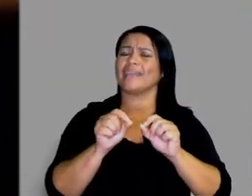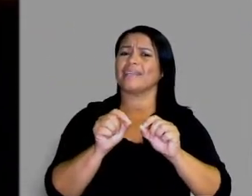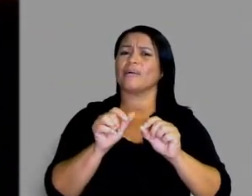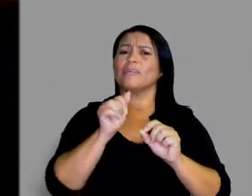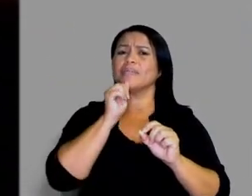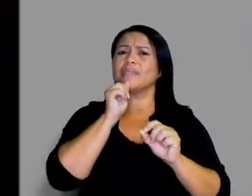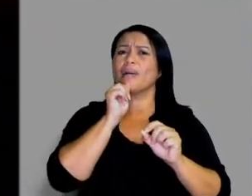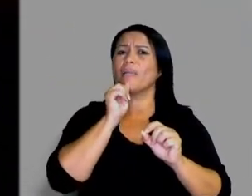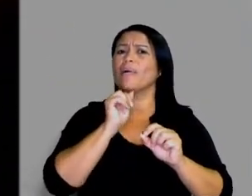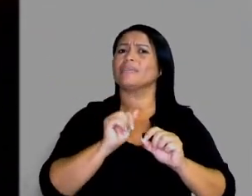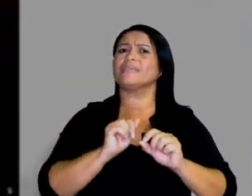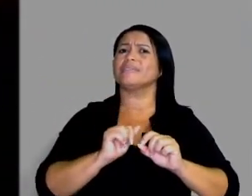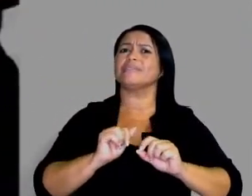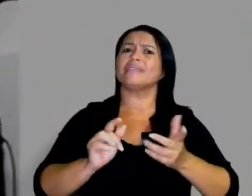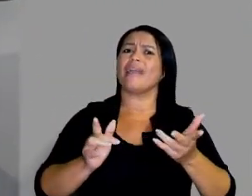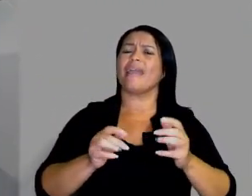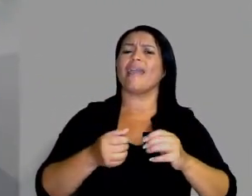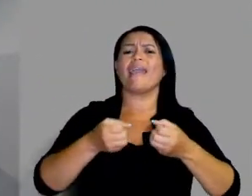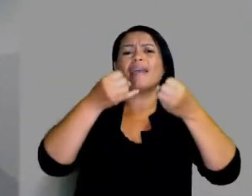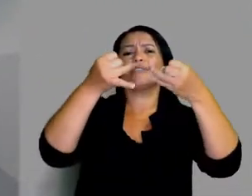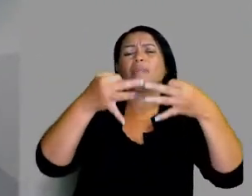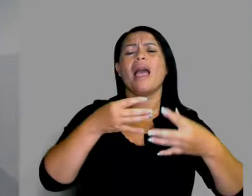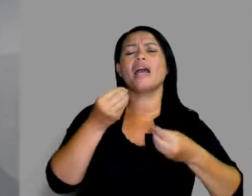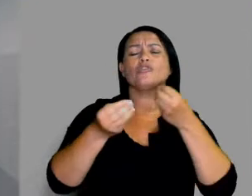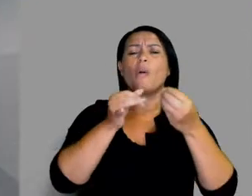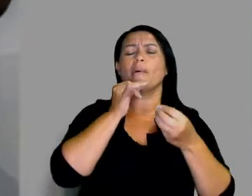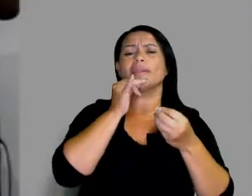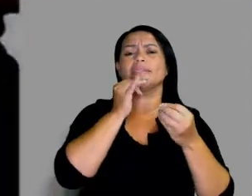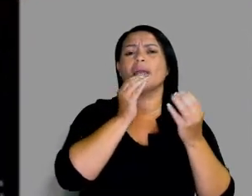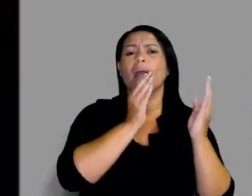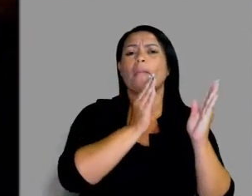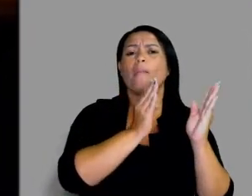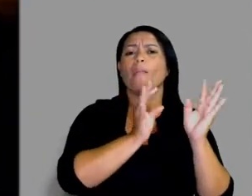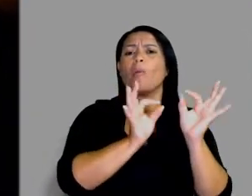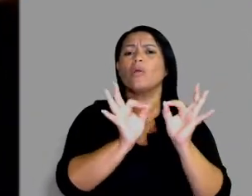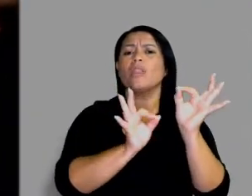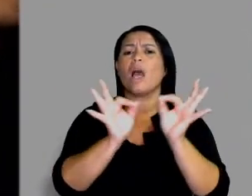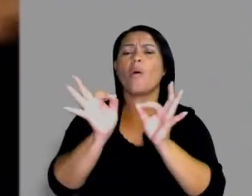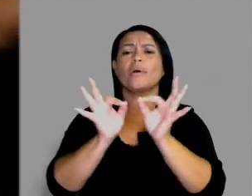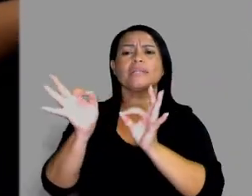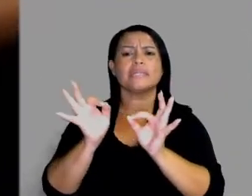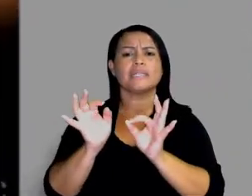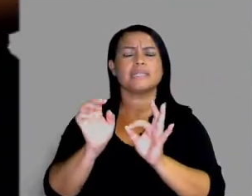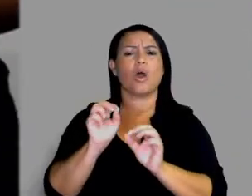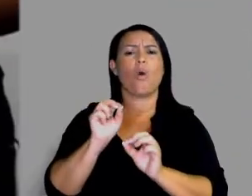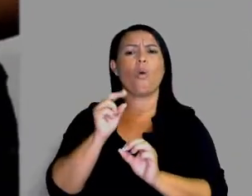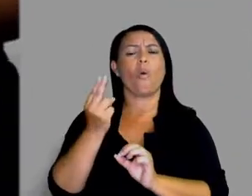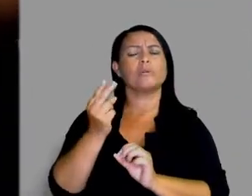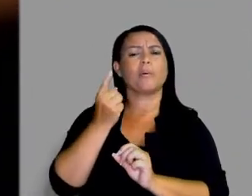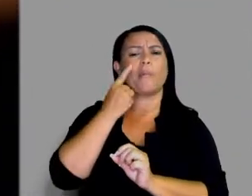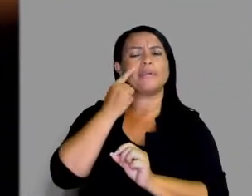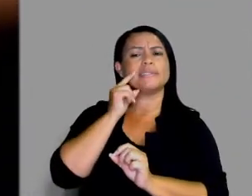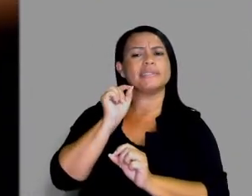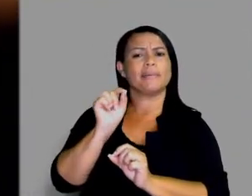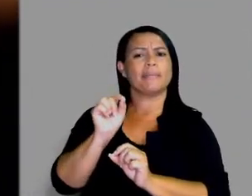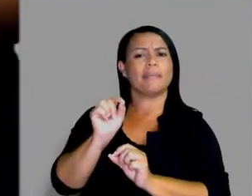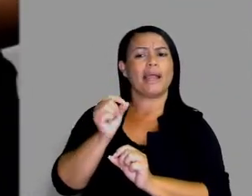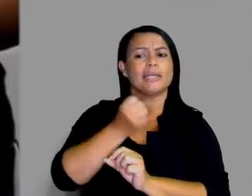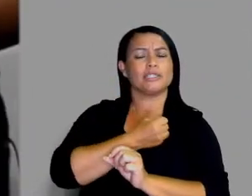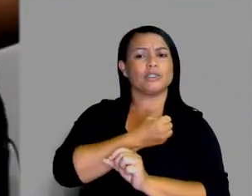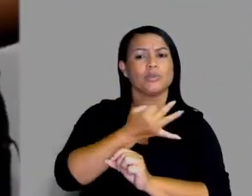classificados. A partir do sistema posicional, ou seja, esses números